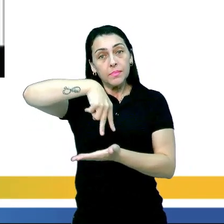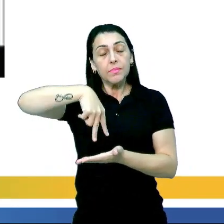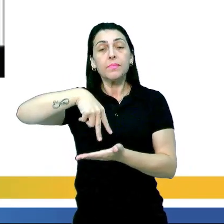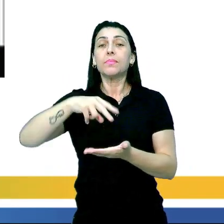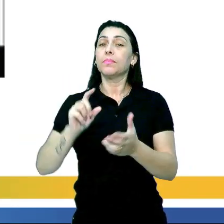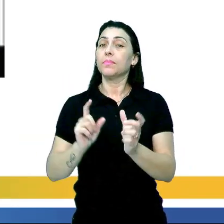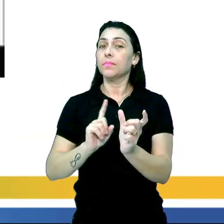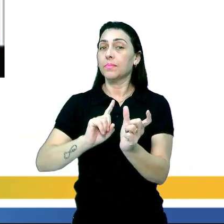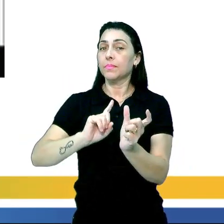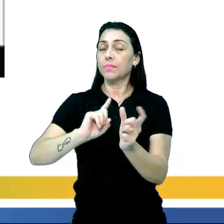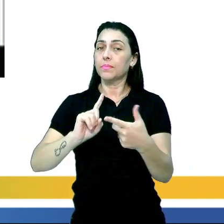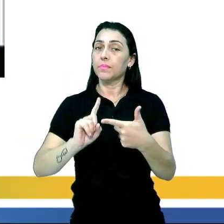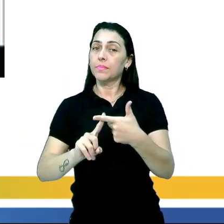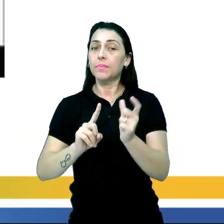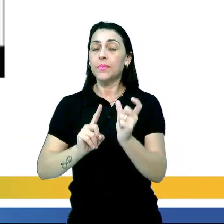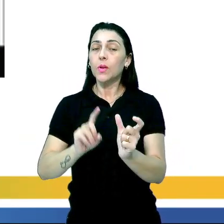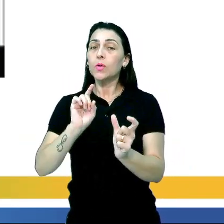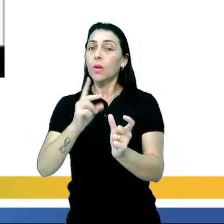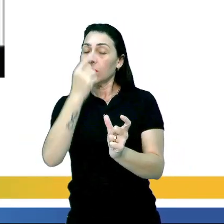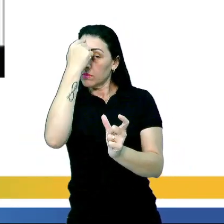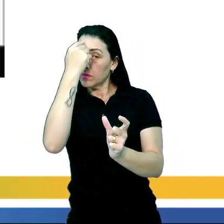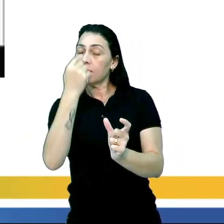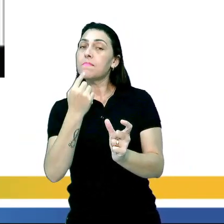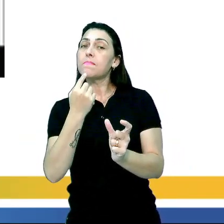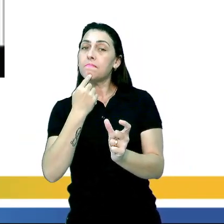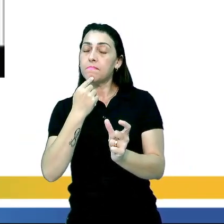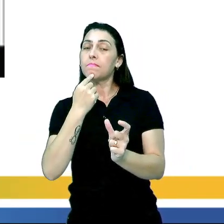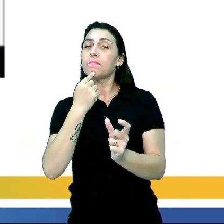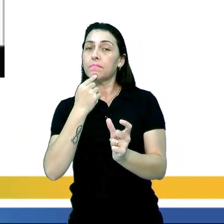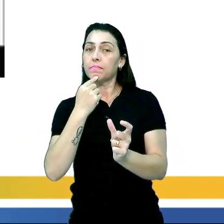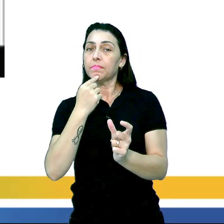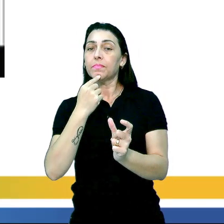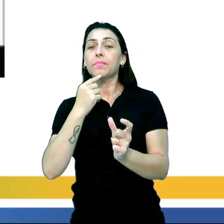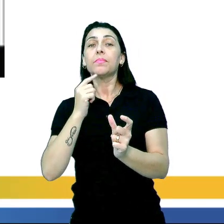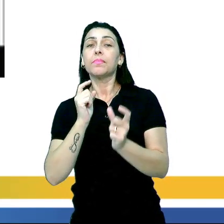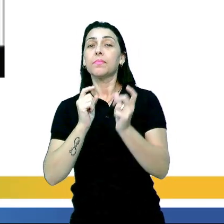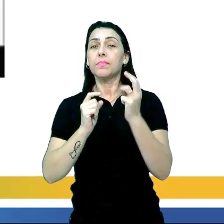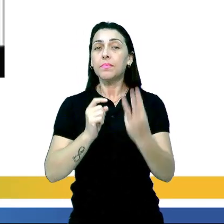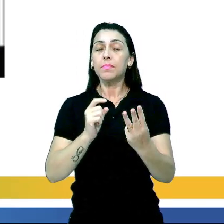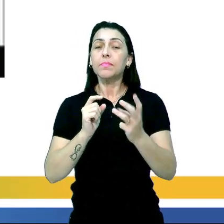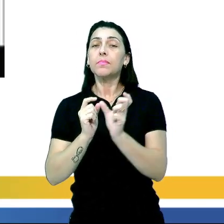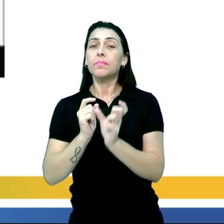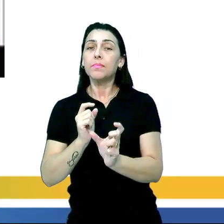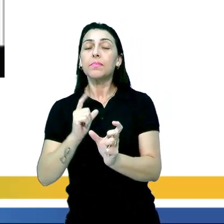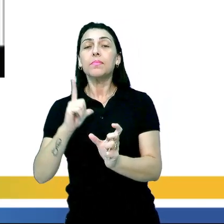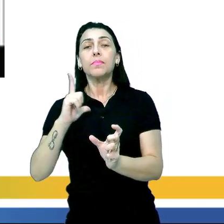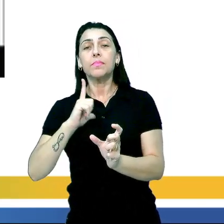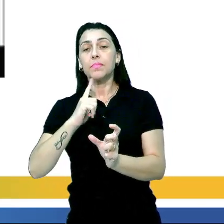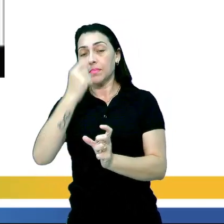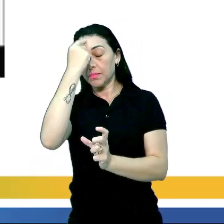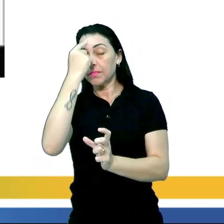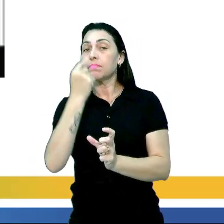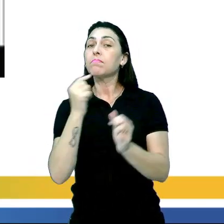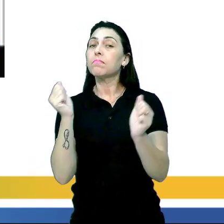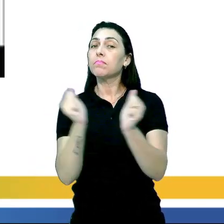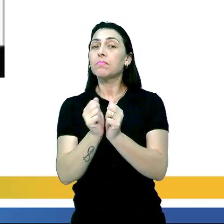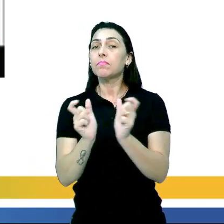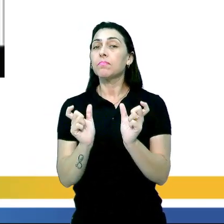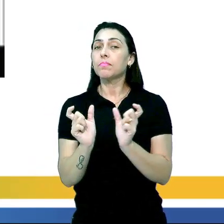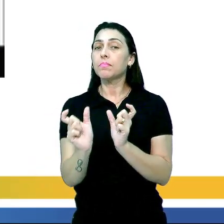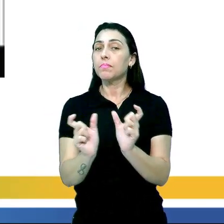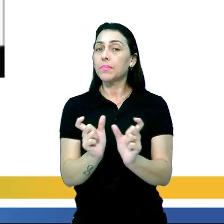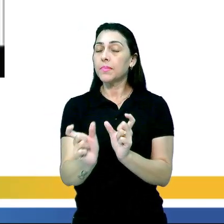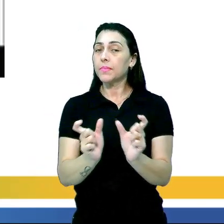segundo quadrinho nós temos somente uma imagem. E no terceiro quadrinho nós temos uma imagem e